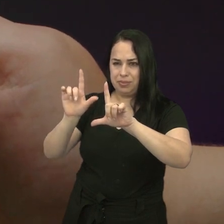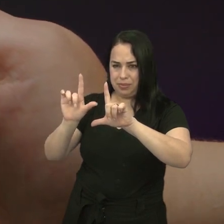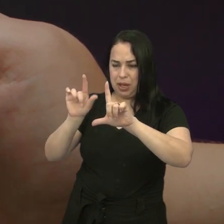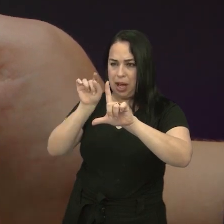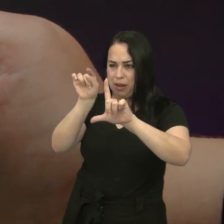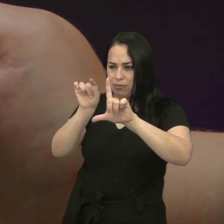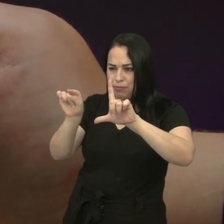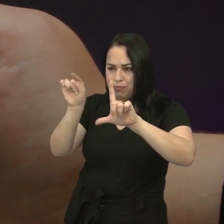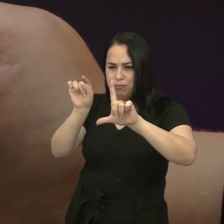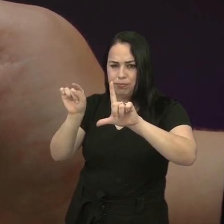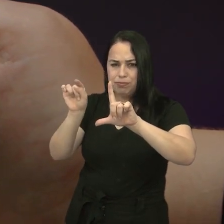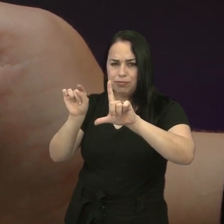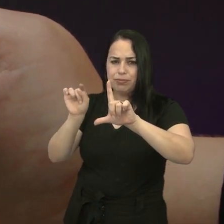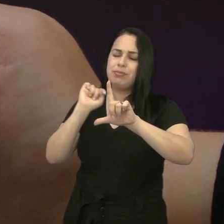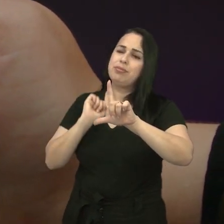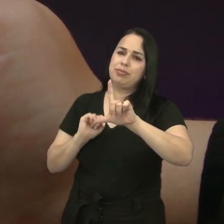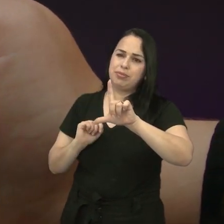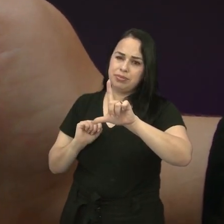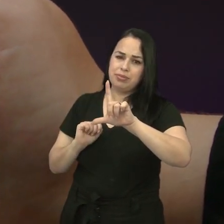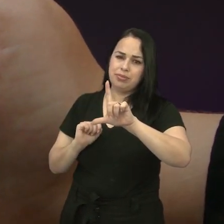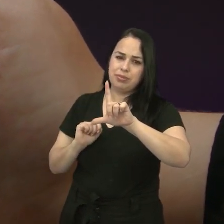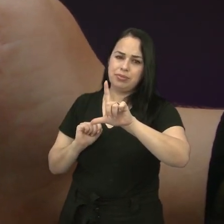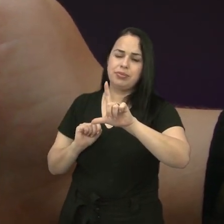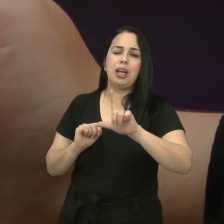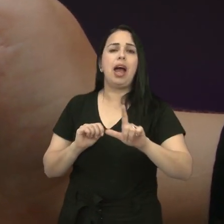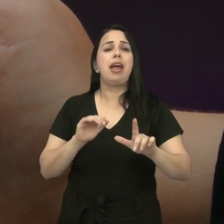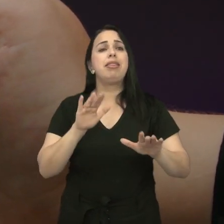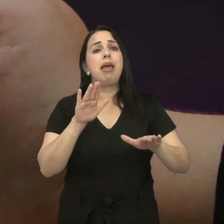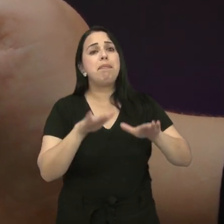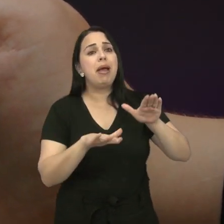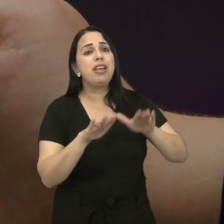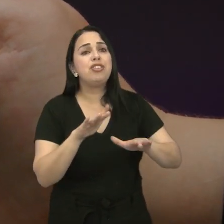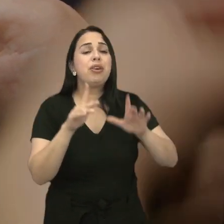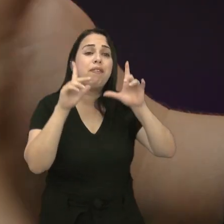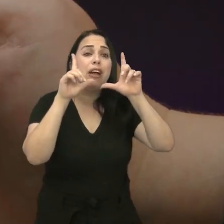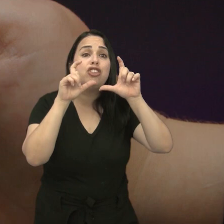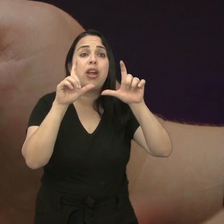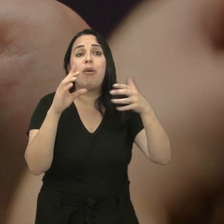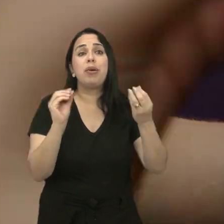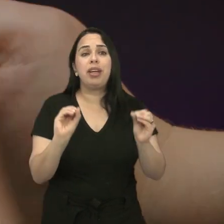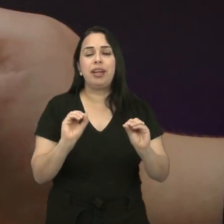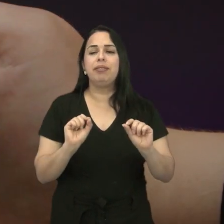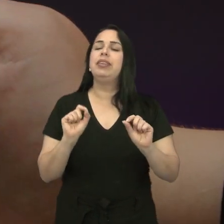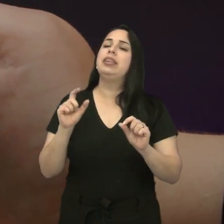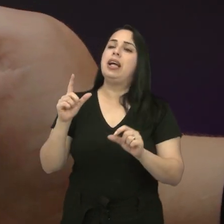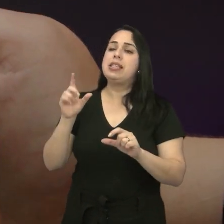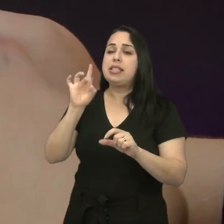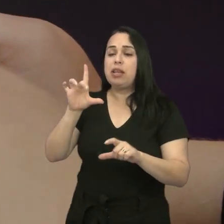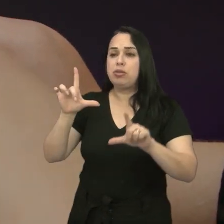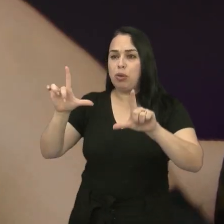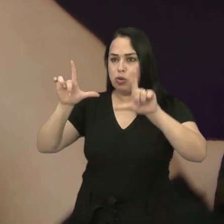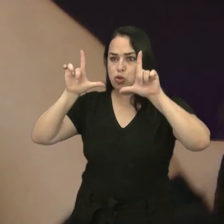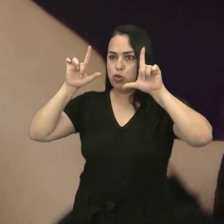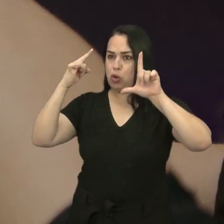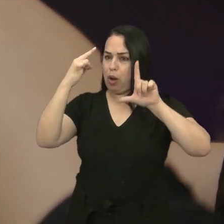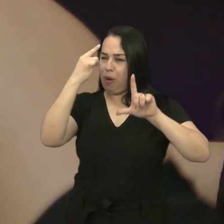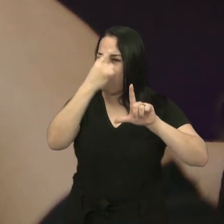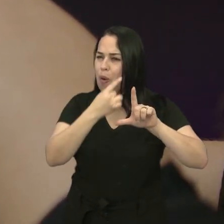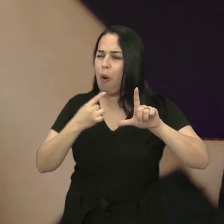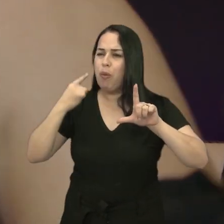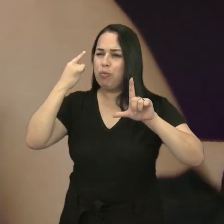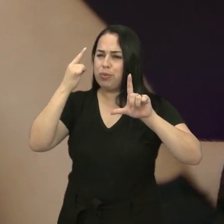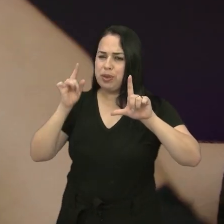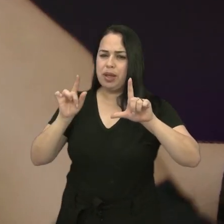que não tenha você aqui do lado, sabe? Ah, sim. Vai da composição, do que tem no todo. Se eu fizer um retrato, assim, só o rosto dela, é legal que eu consiga